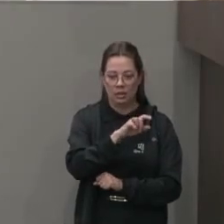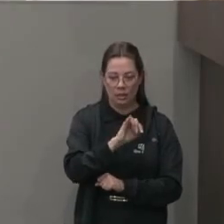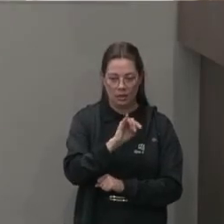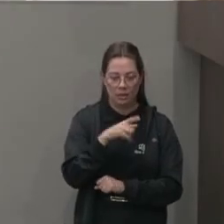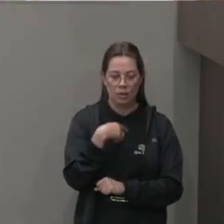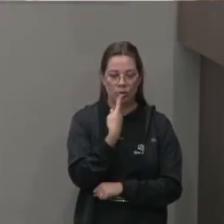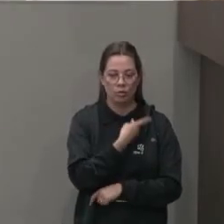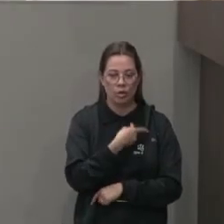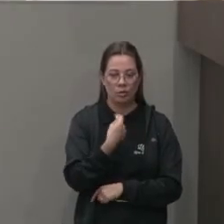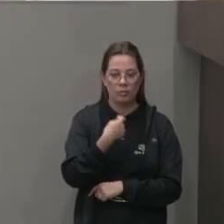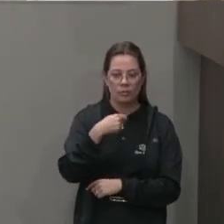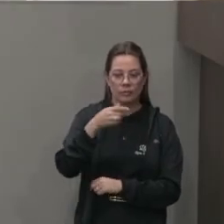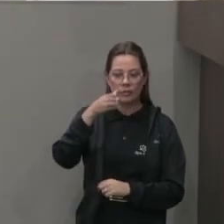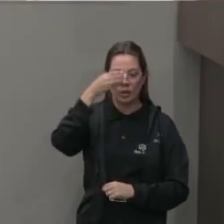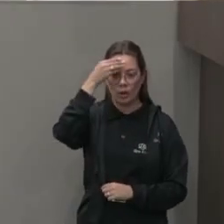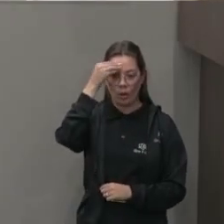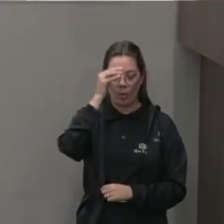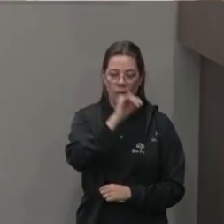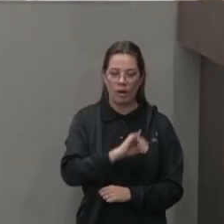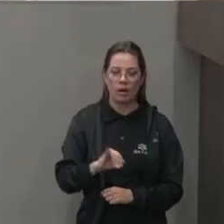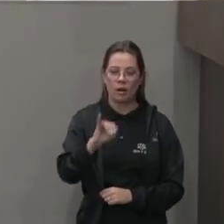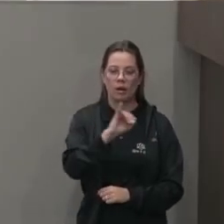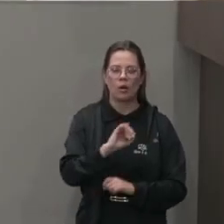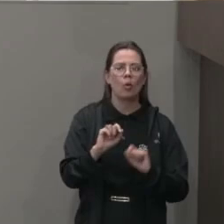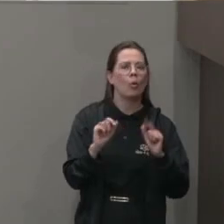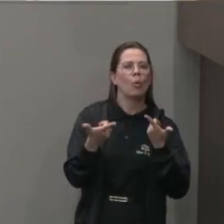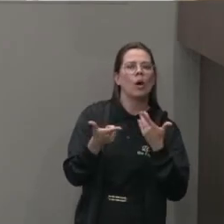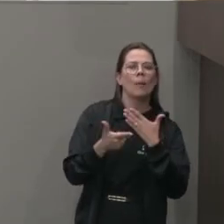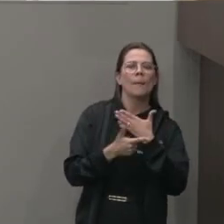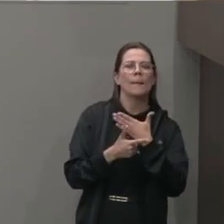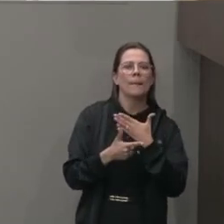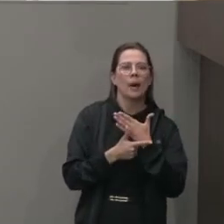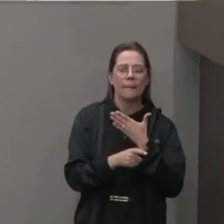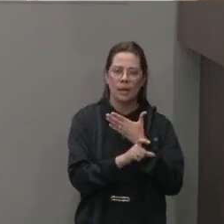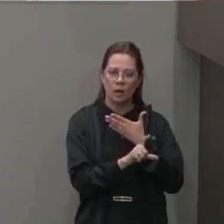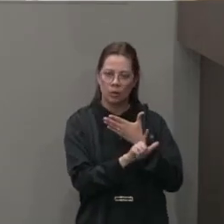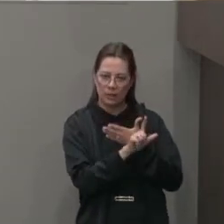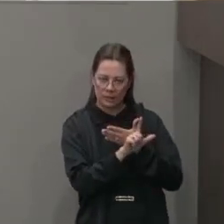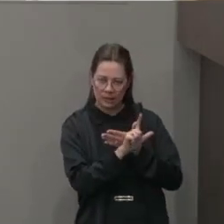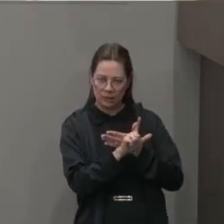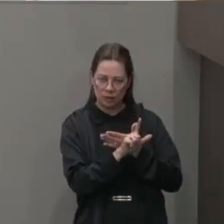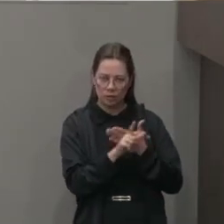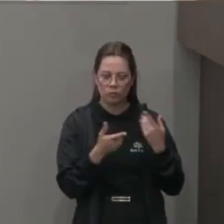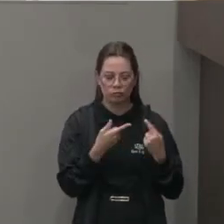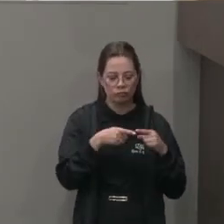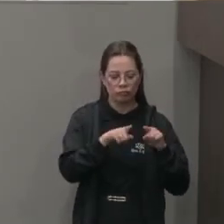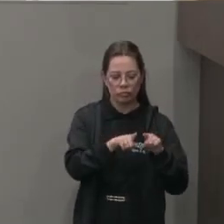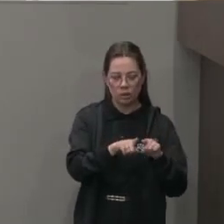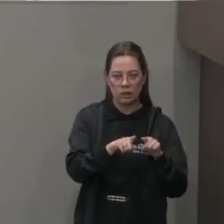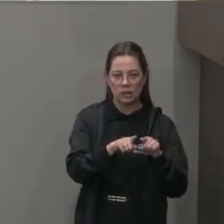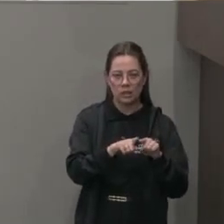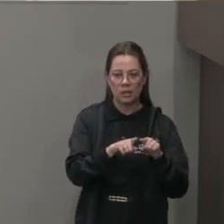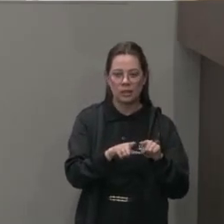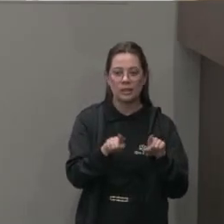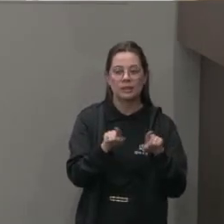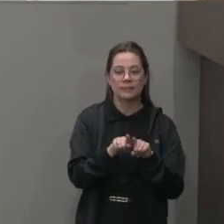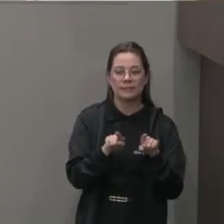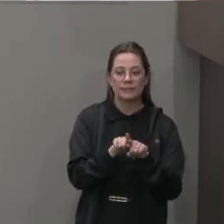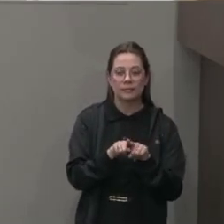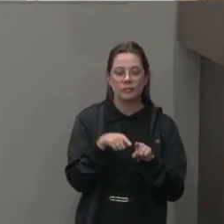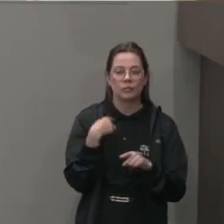gente precisa entender a importância do papel do legislativo nesse sentido. Eu acho que não dá, vereador